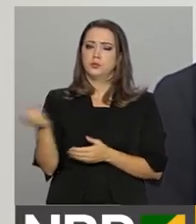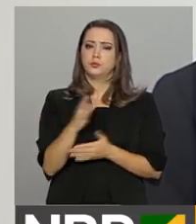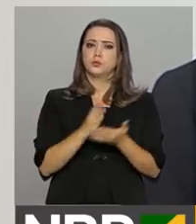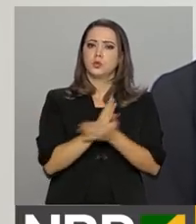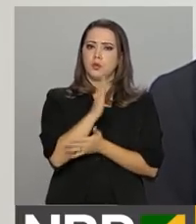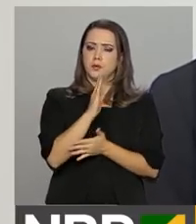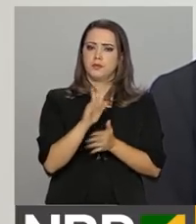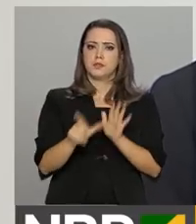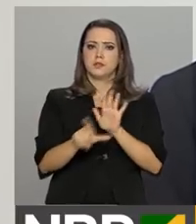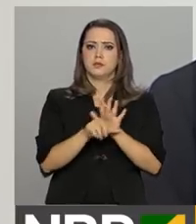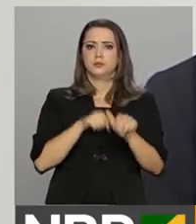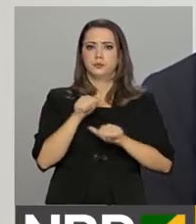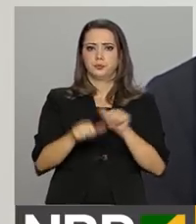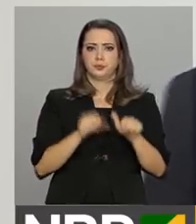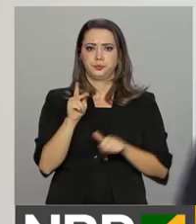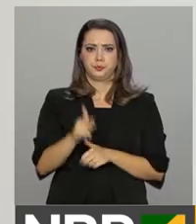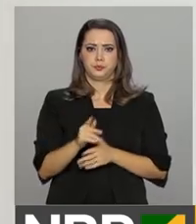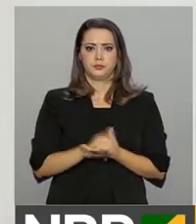previdenciária aprovada